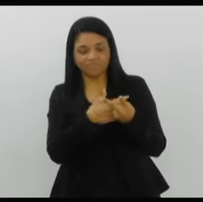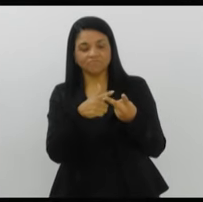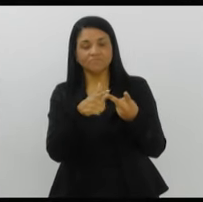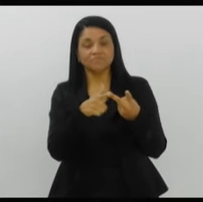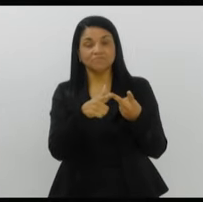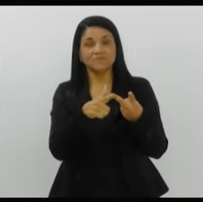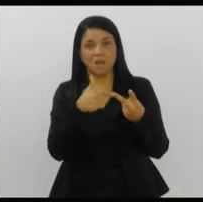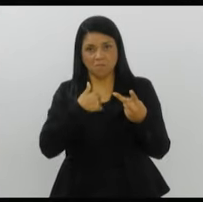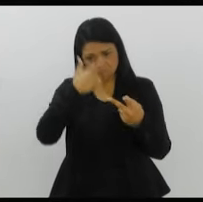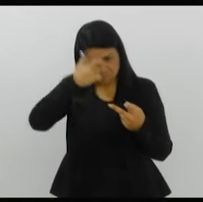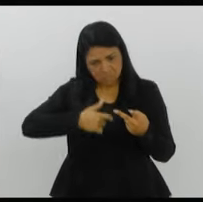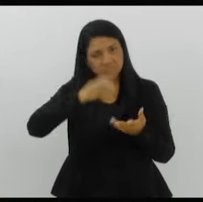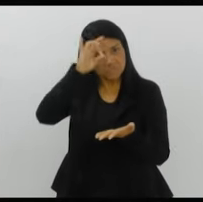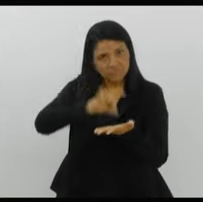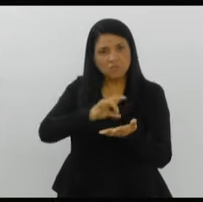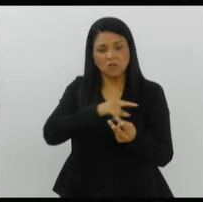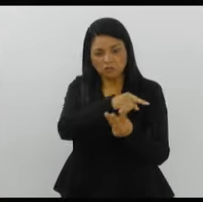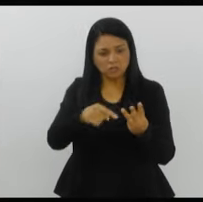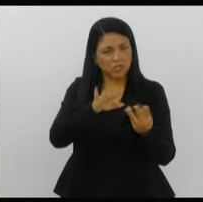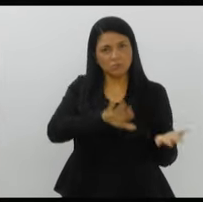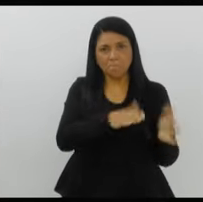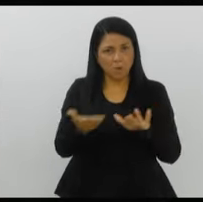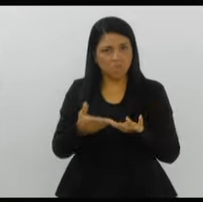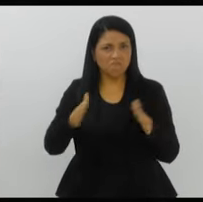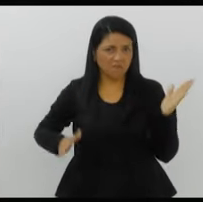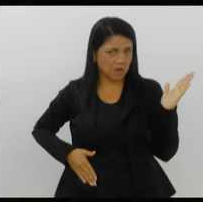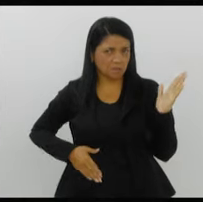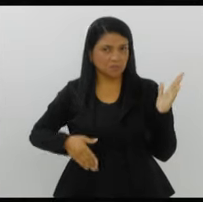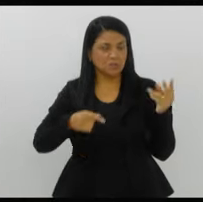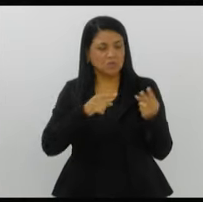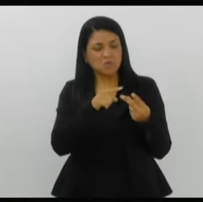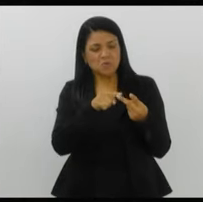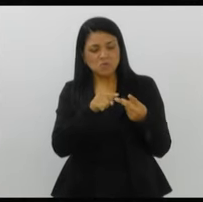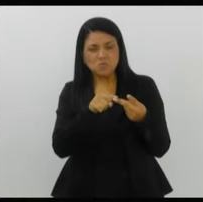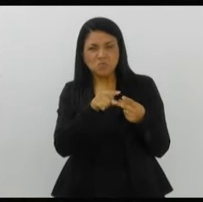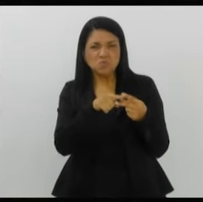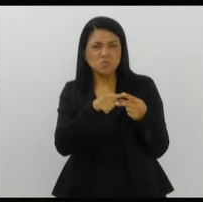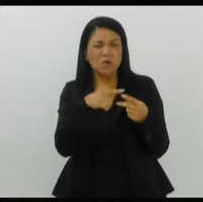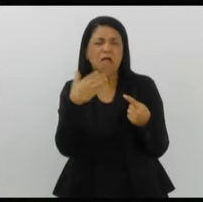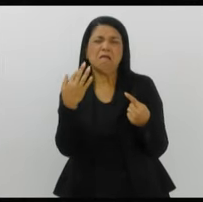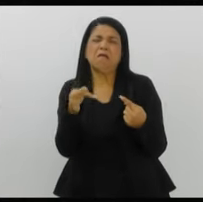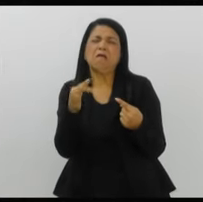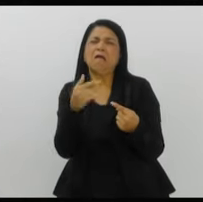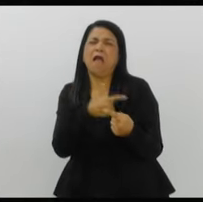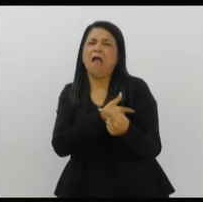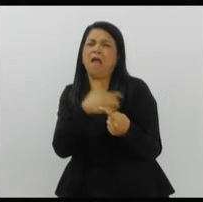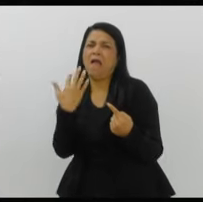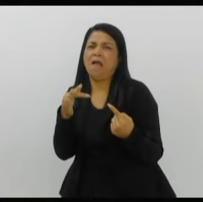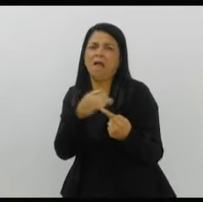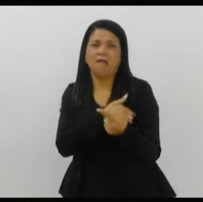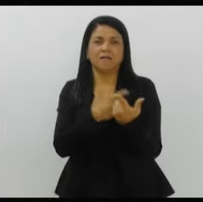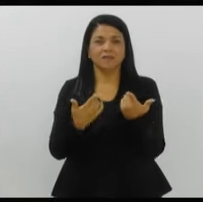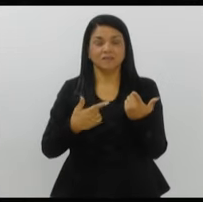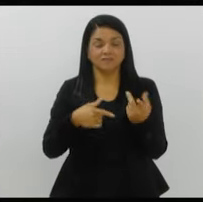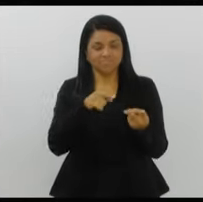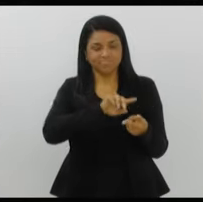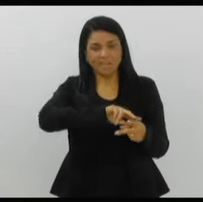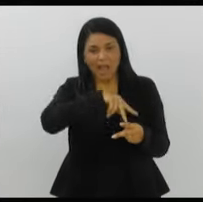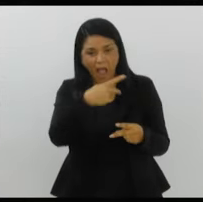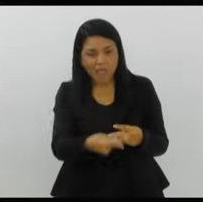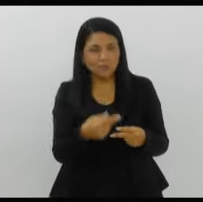sincero. Vagabundo não tem jeito. E ficou chorando, ai meu bracinho está doendo. Desgraçado ainda caiu, não